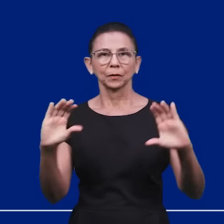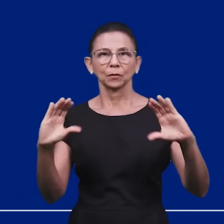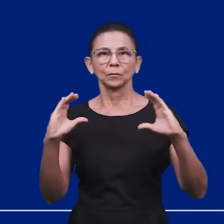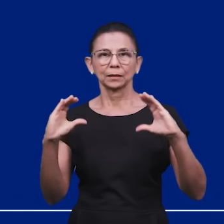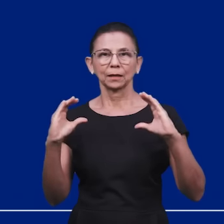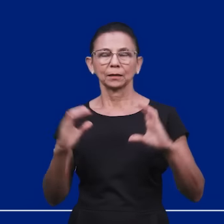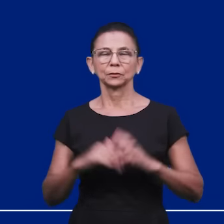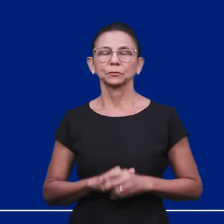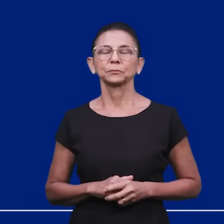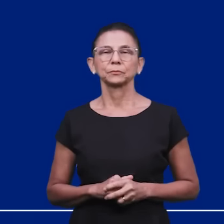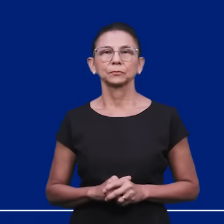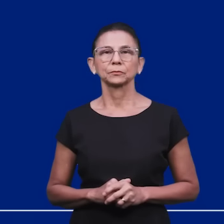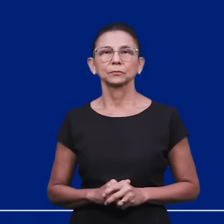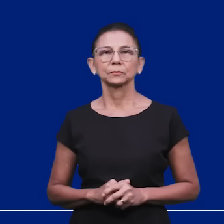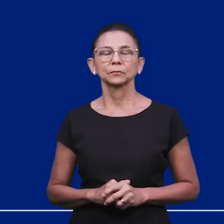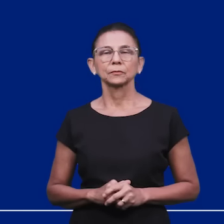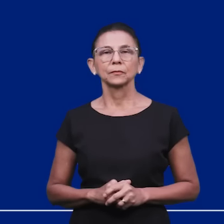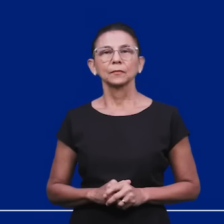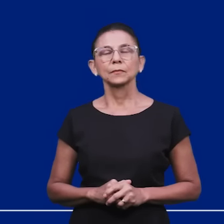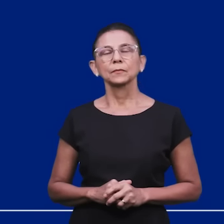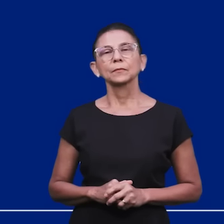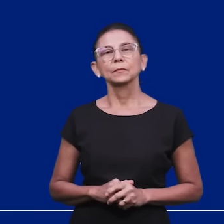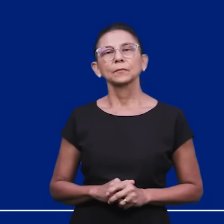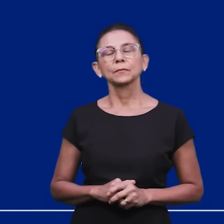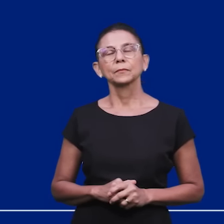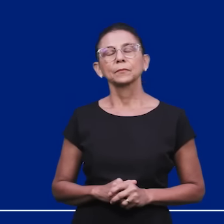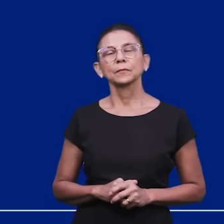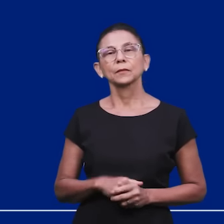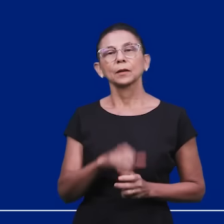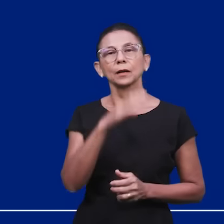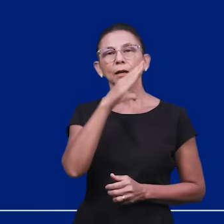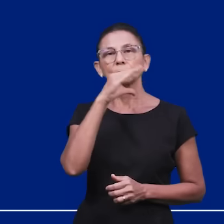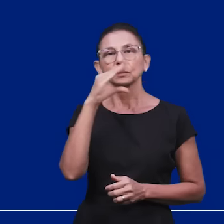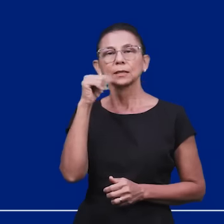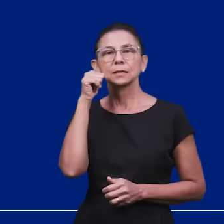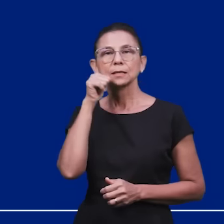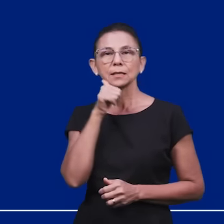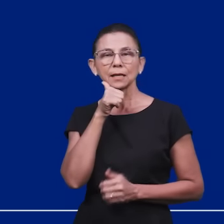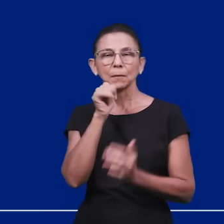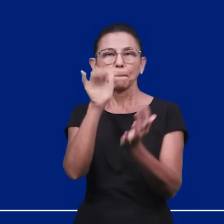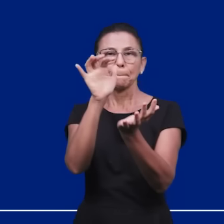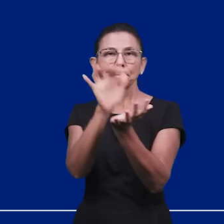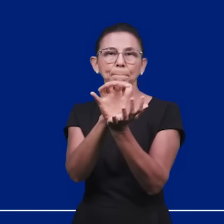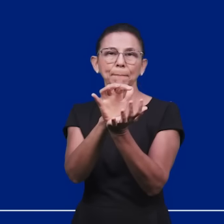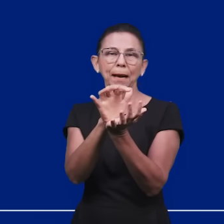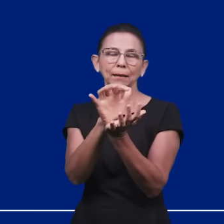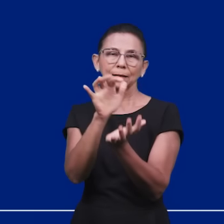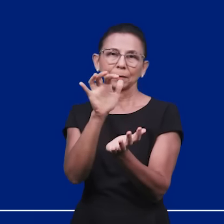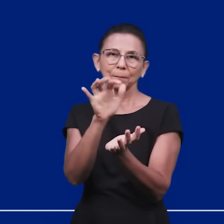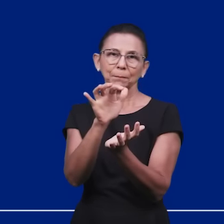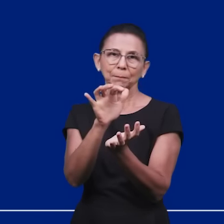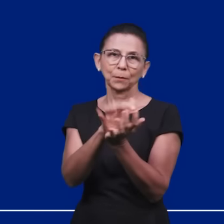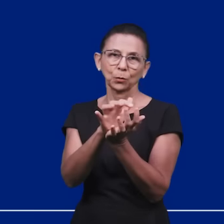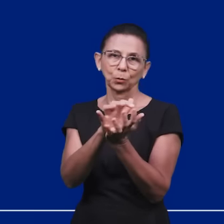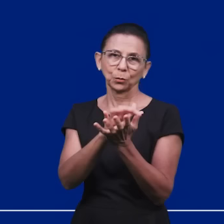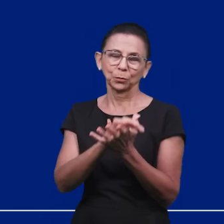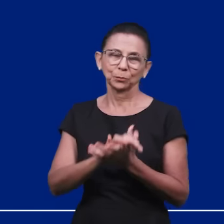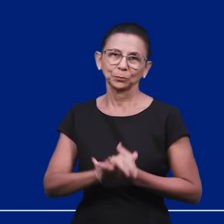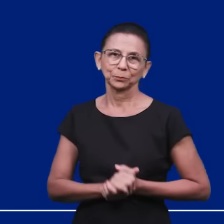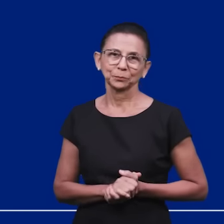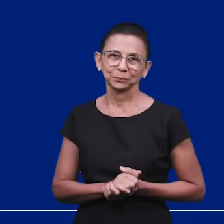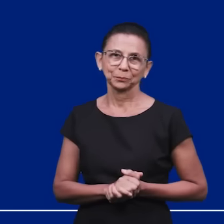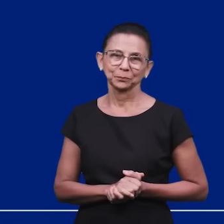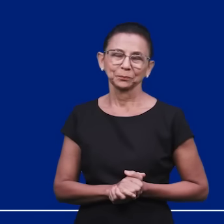de Lívia Nunes. Lívia é uma adolescente que é lá de Pernambuco, minha conterrânea de Pernambuco, da cidade